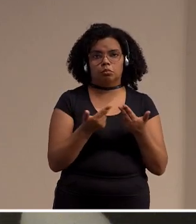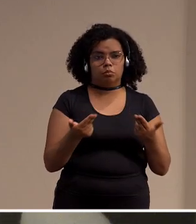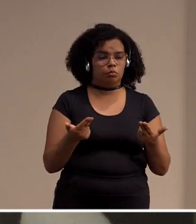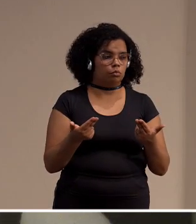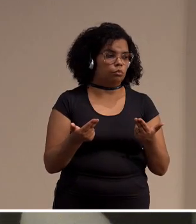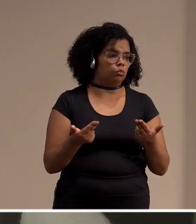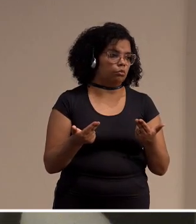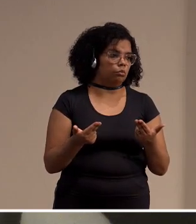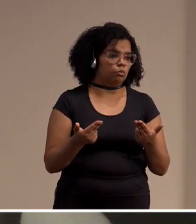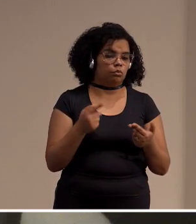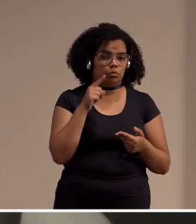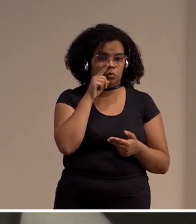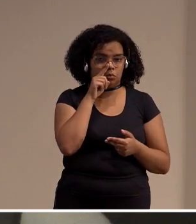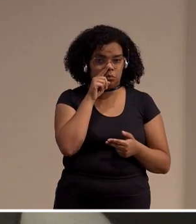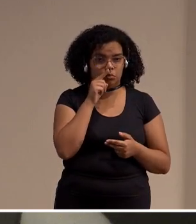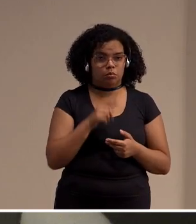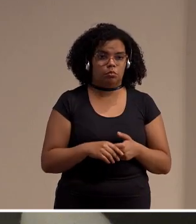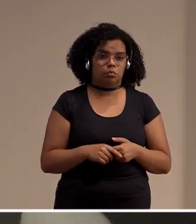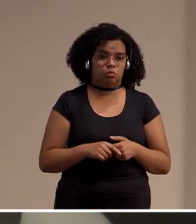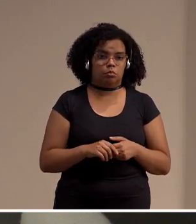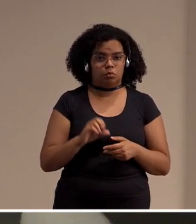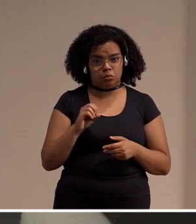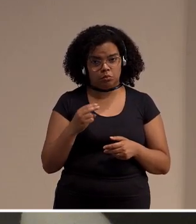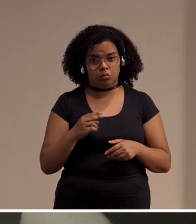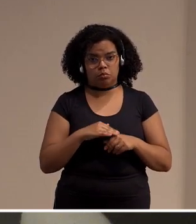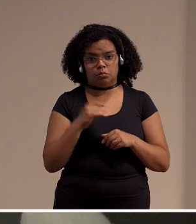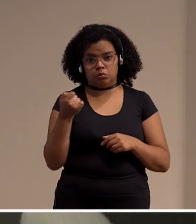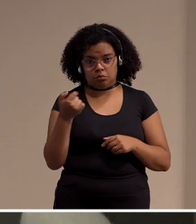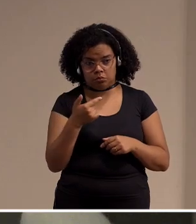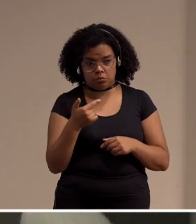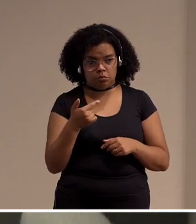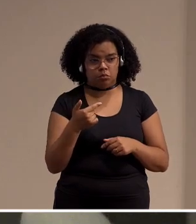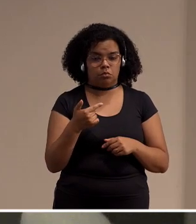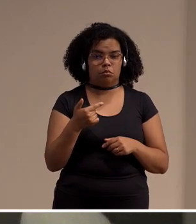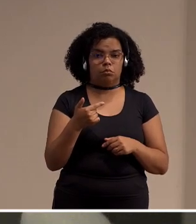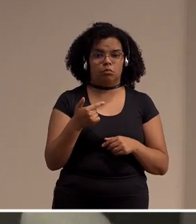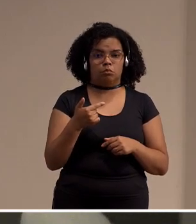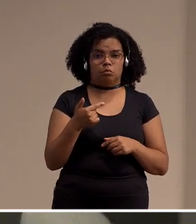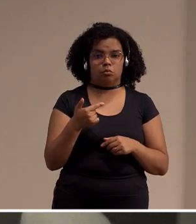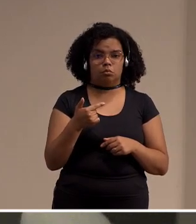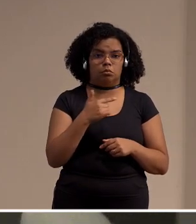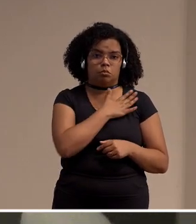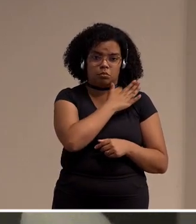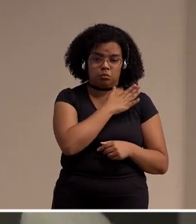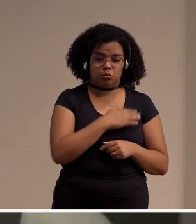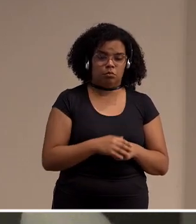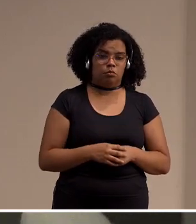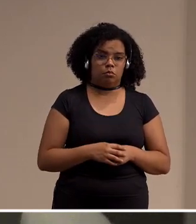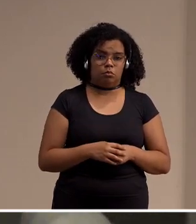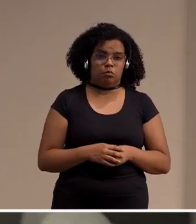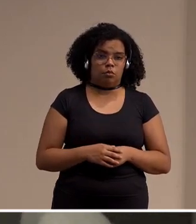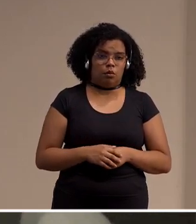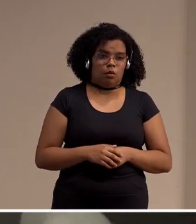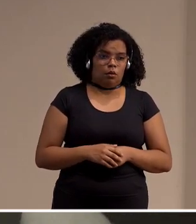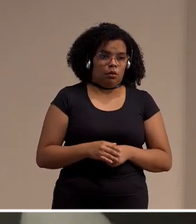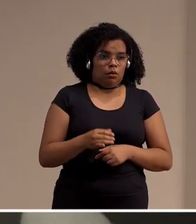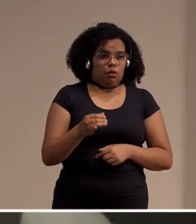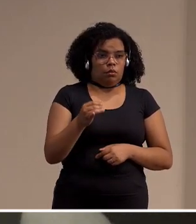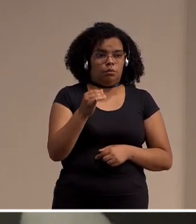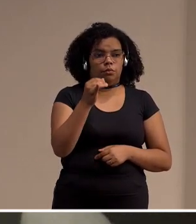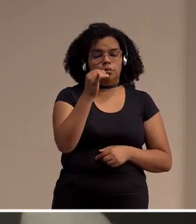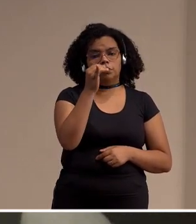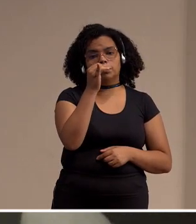algo perigoso, ou, mais do que isso, algo pejorativo. Por exemplo, me lembro de uma